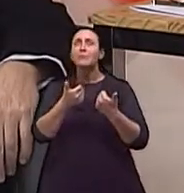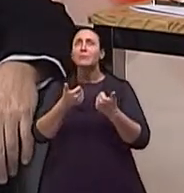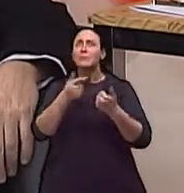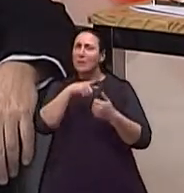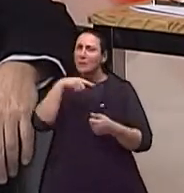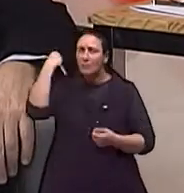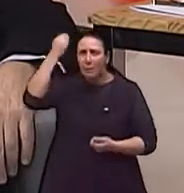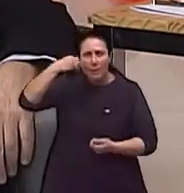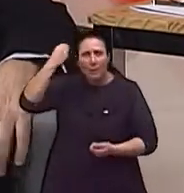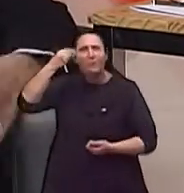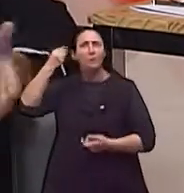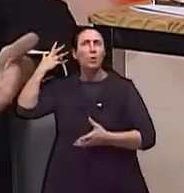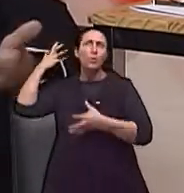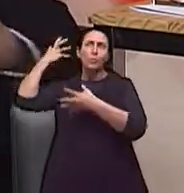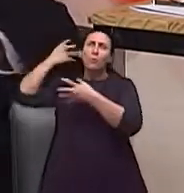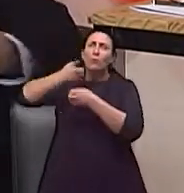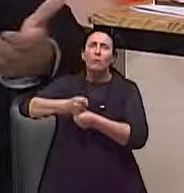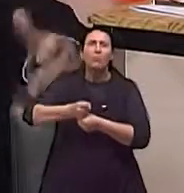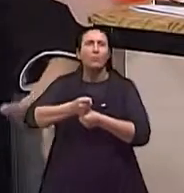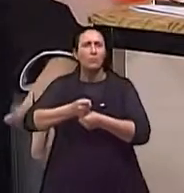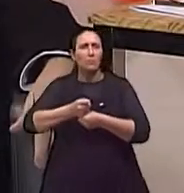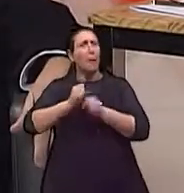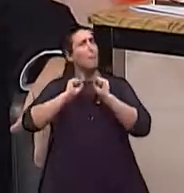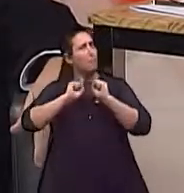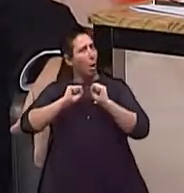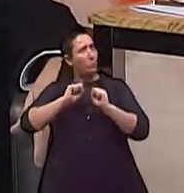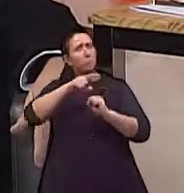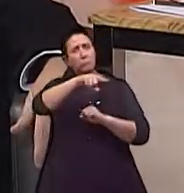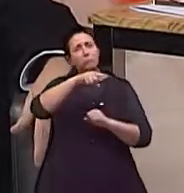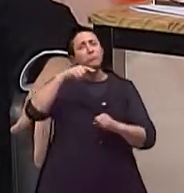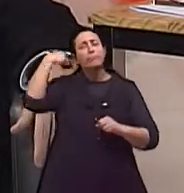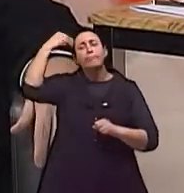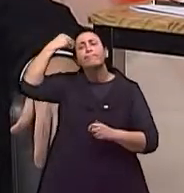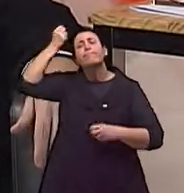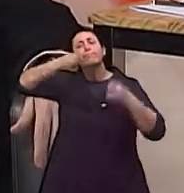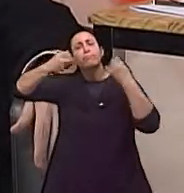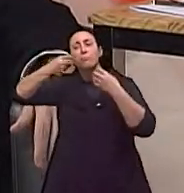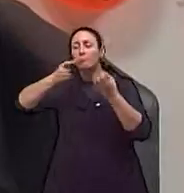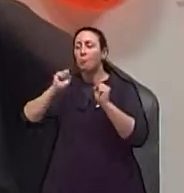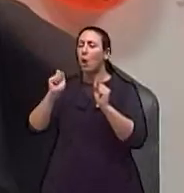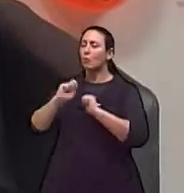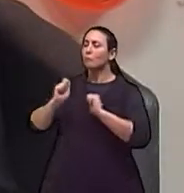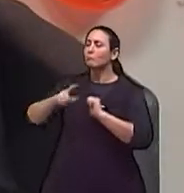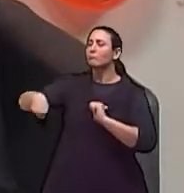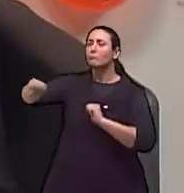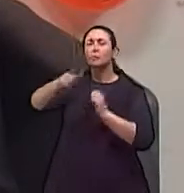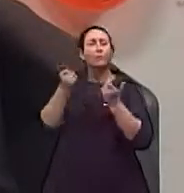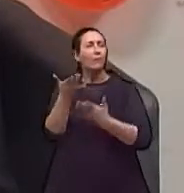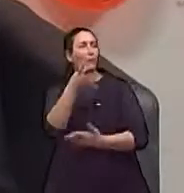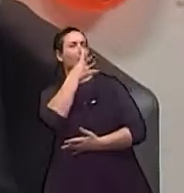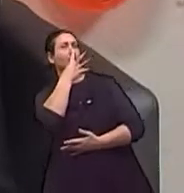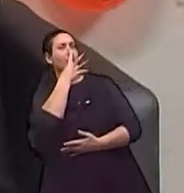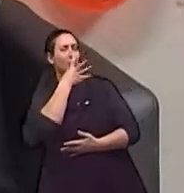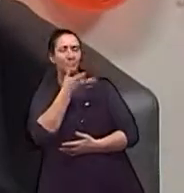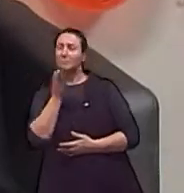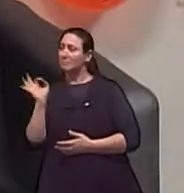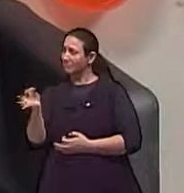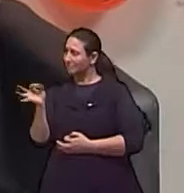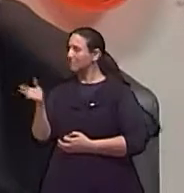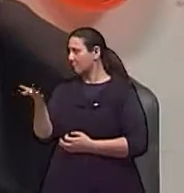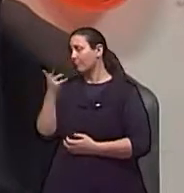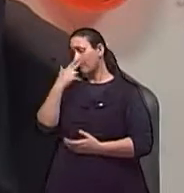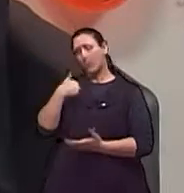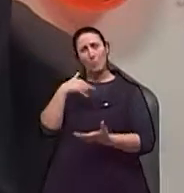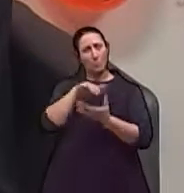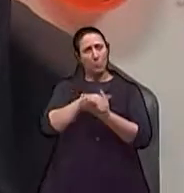experiência acumulada pode ser passada aos mais jovens Claro tem aposentados vão fazer faculdade né Tem um exemplo em casa meu